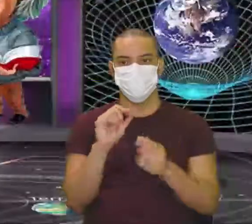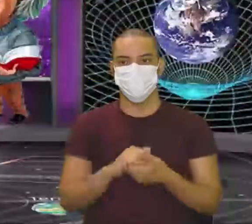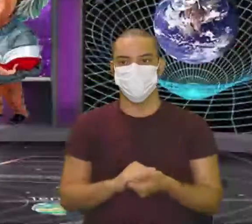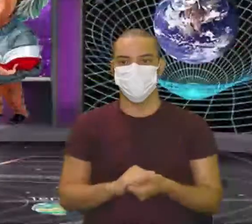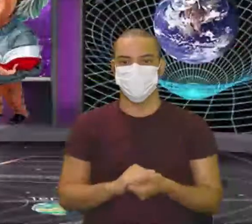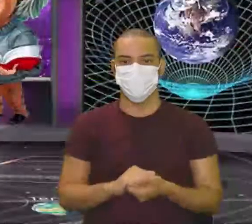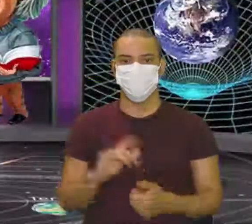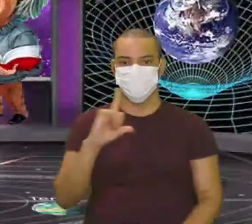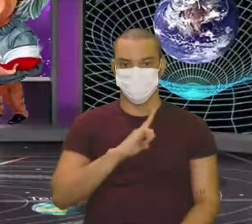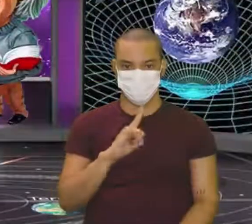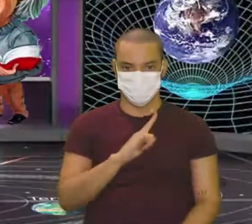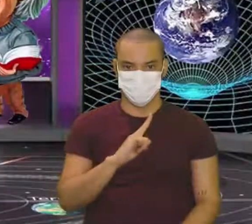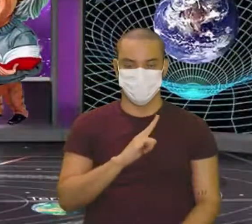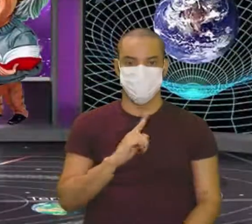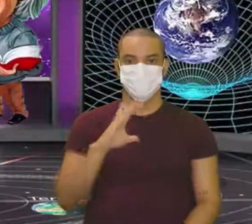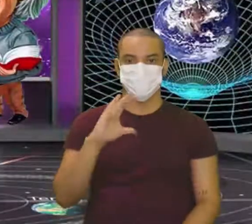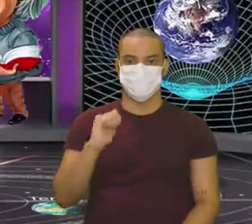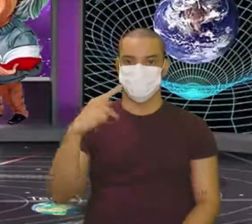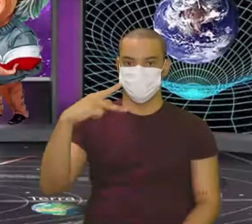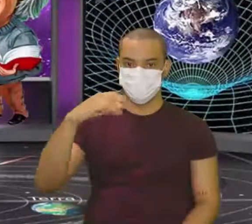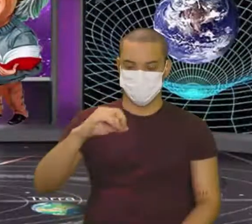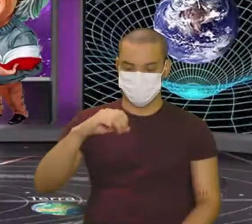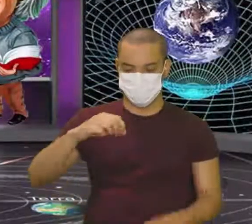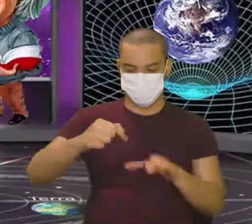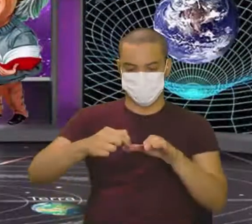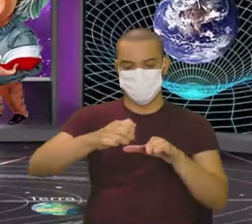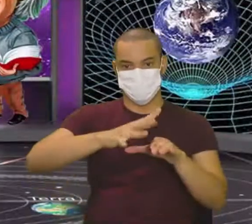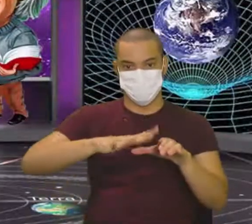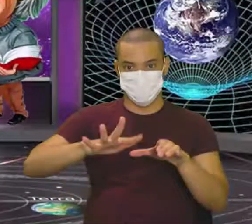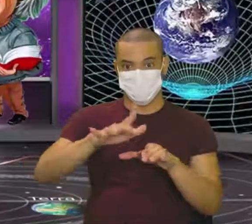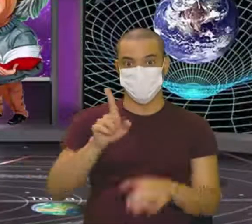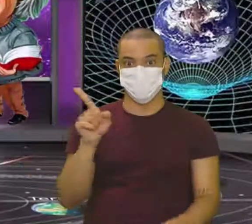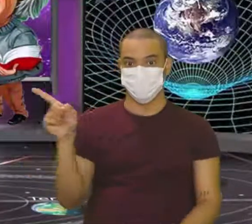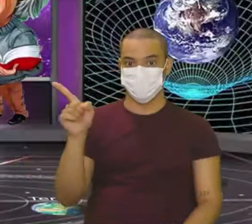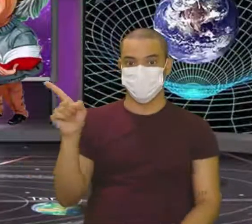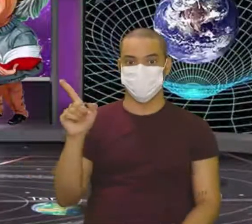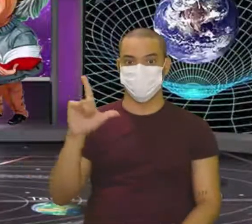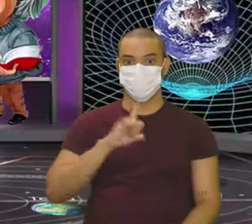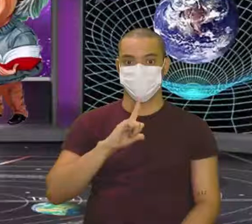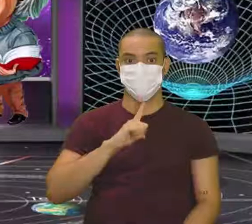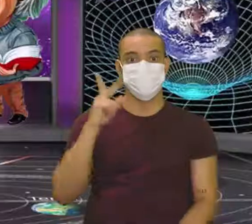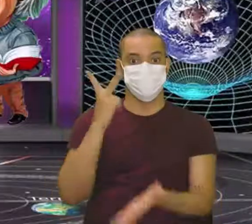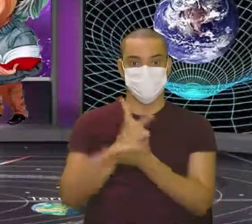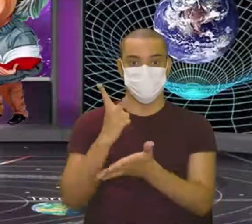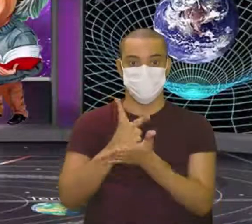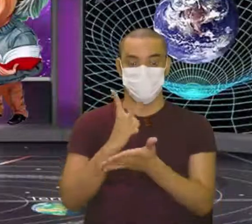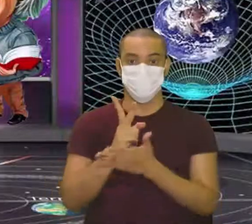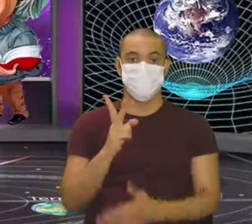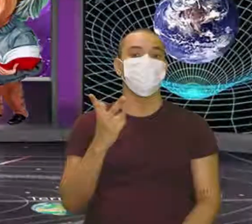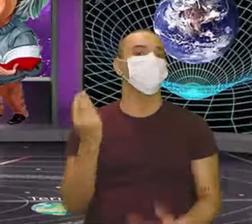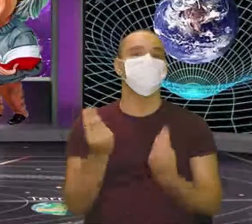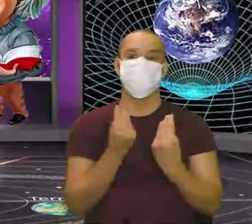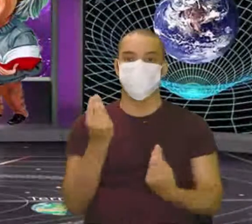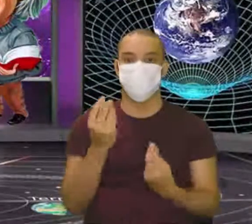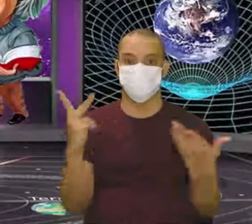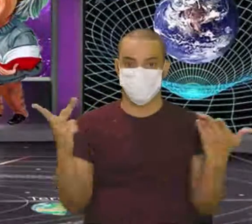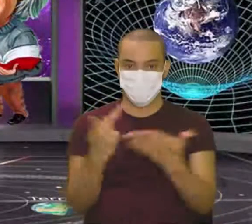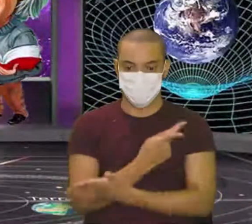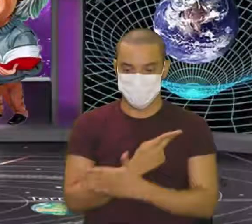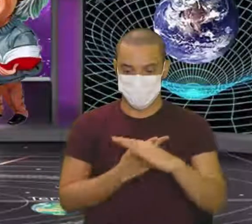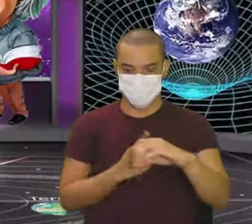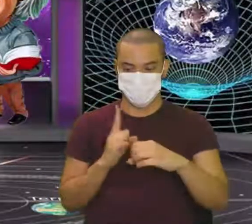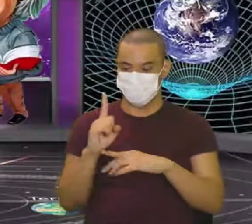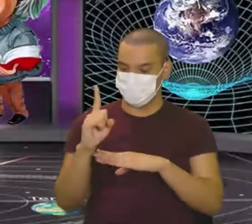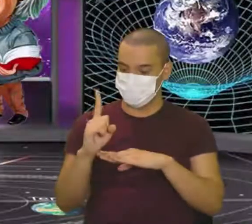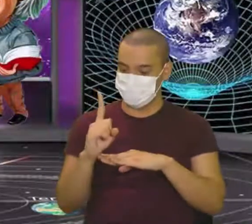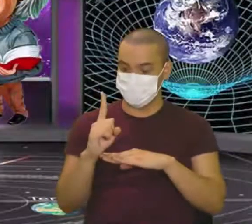aqui a nossa linha de campo e a nossa partícula, ela tá com a velocidade, olha só, perpendicular, ok? Se